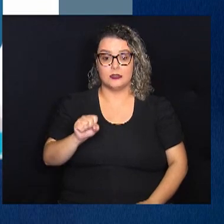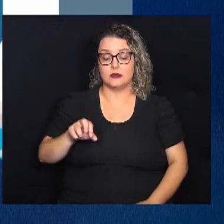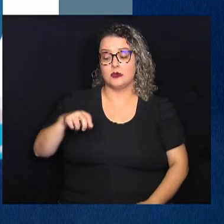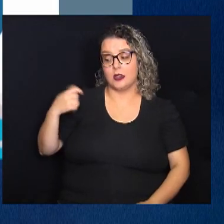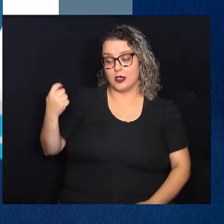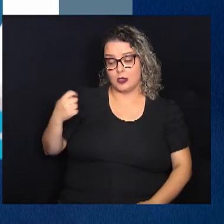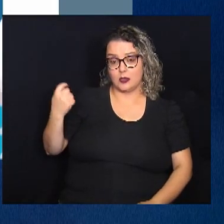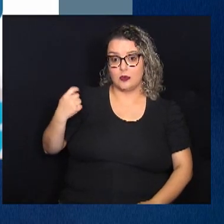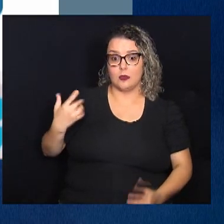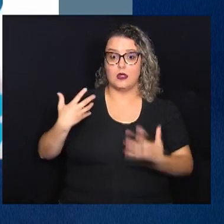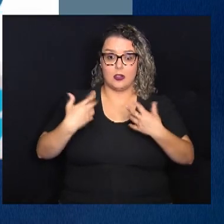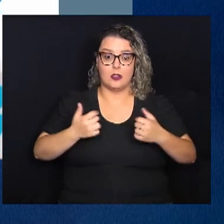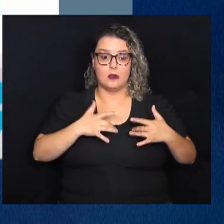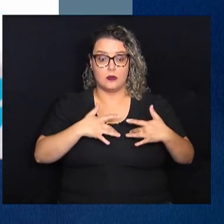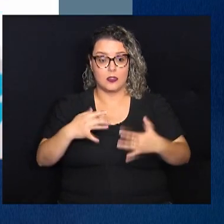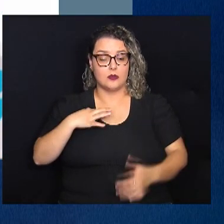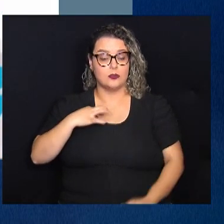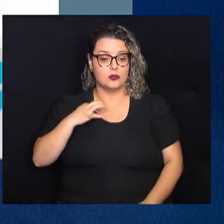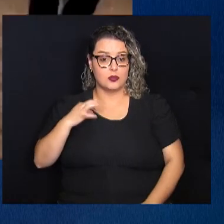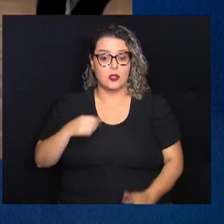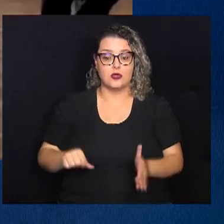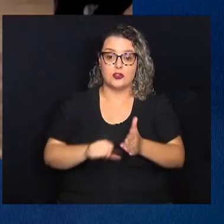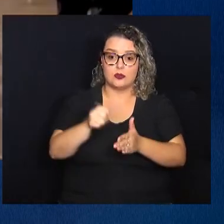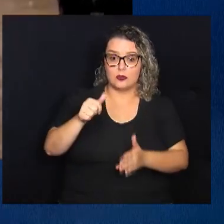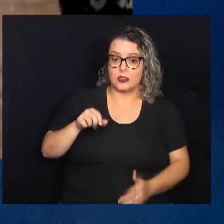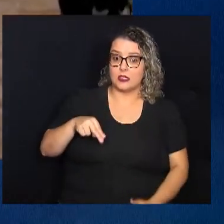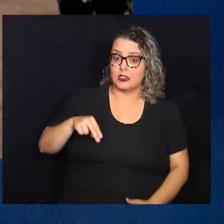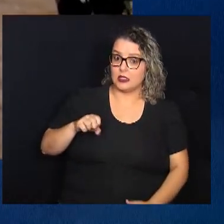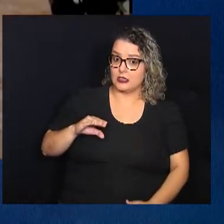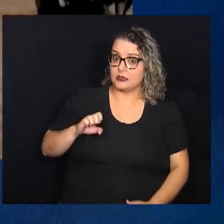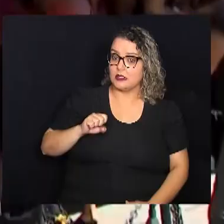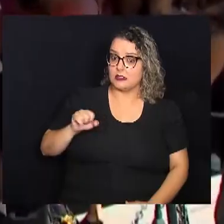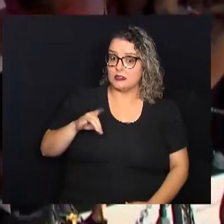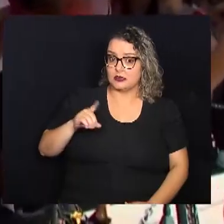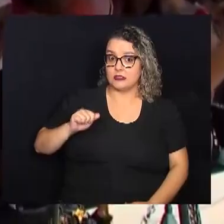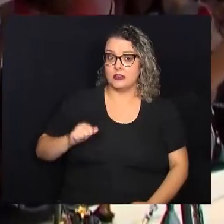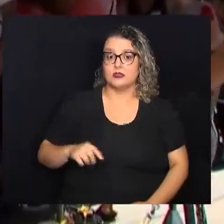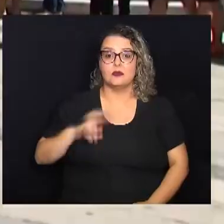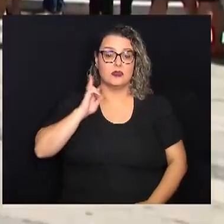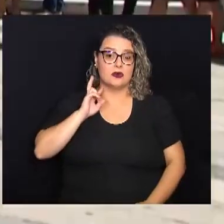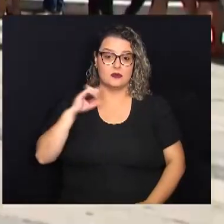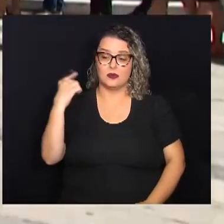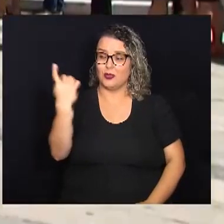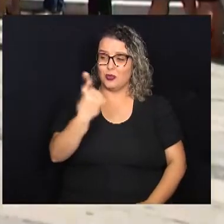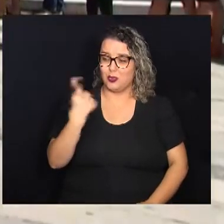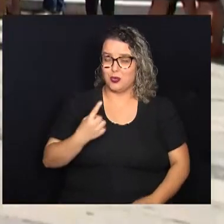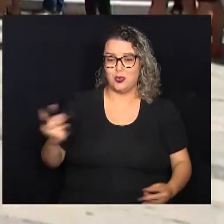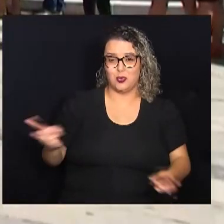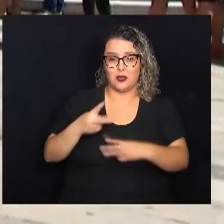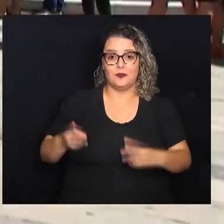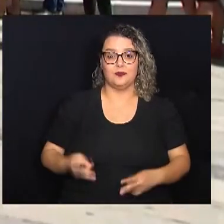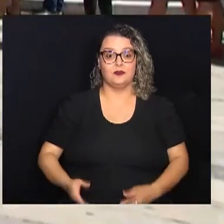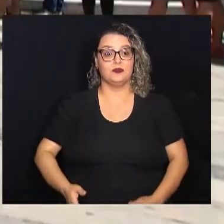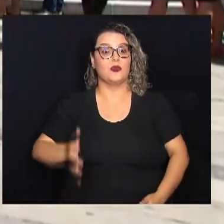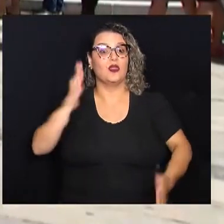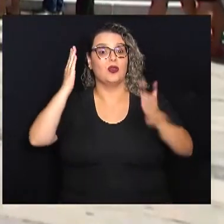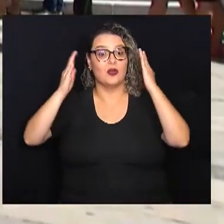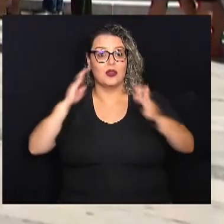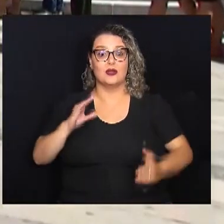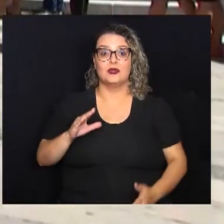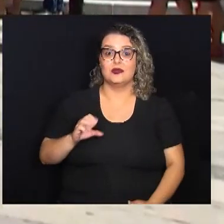recebe doações de gêneros de primeira necessidade para as vítimas do ciclone. E mais. A carreta do Serasa na